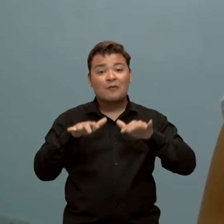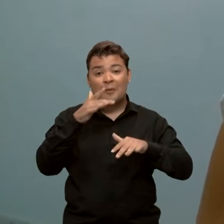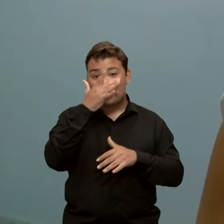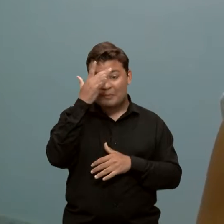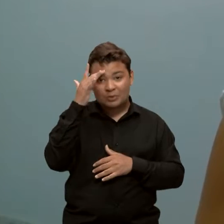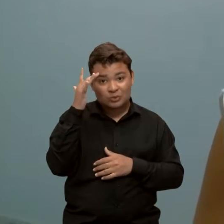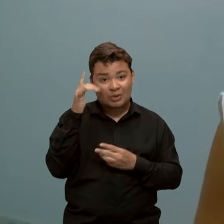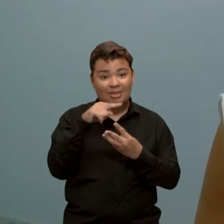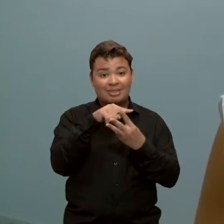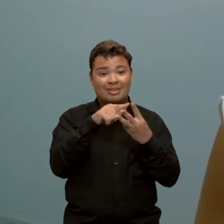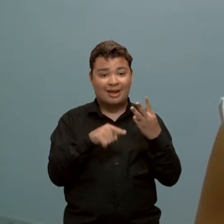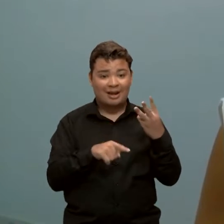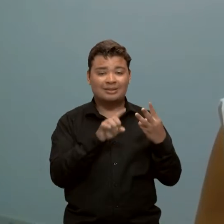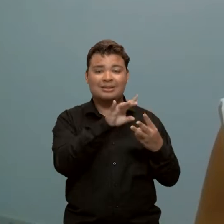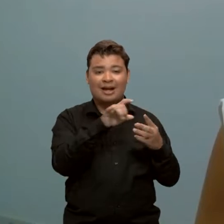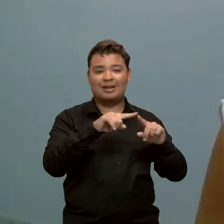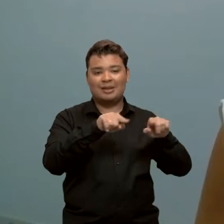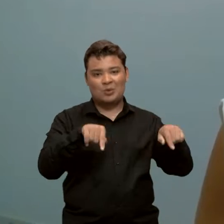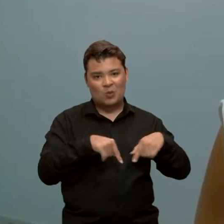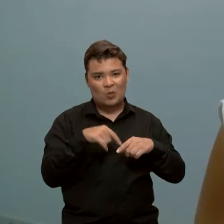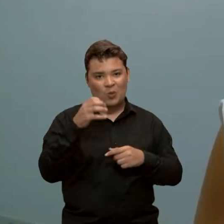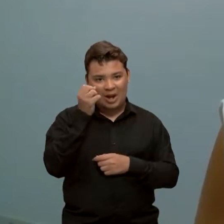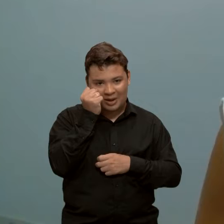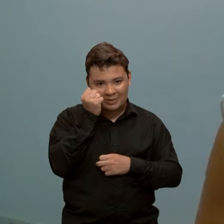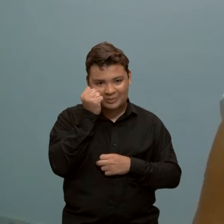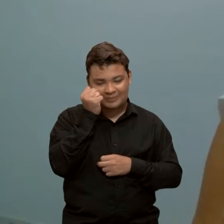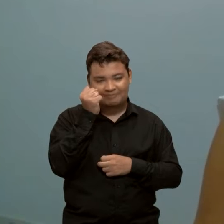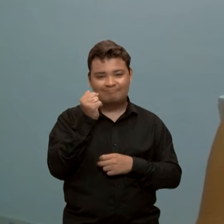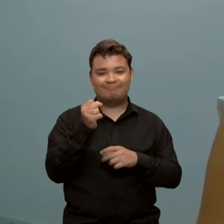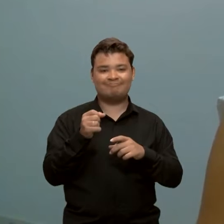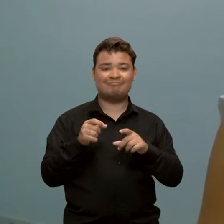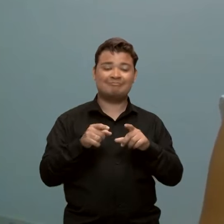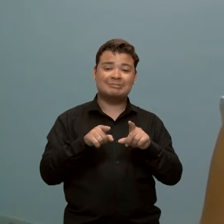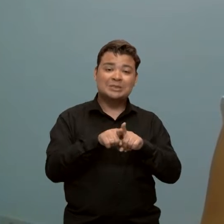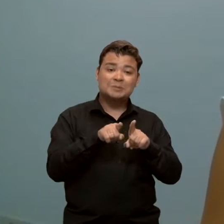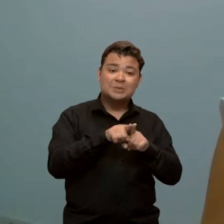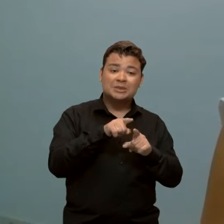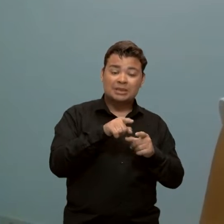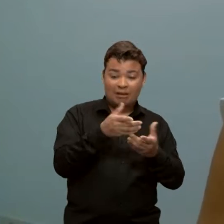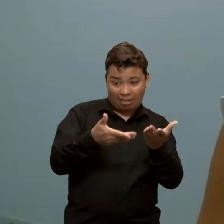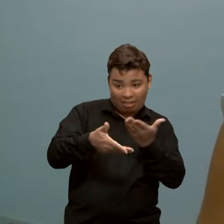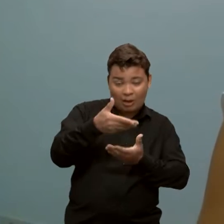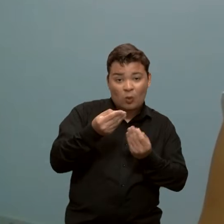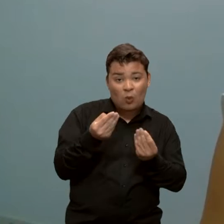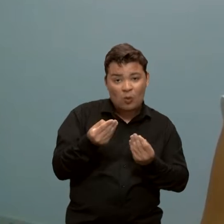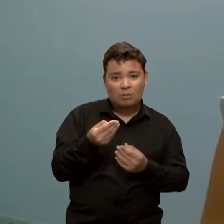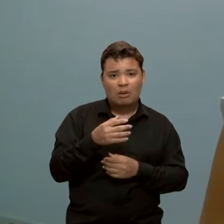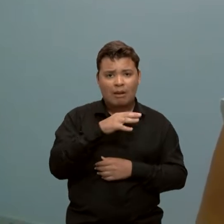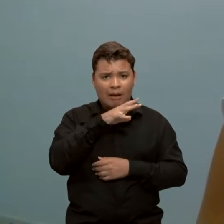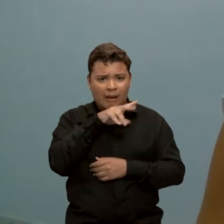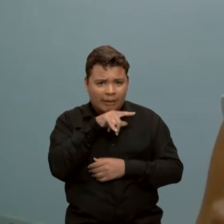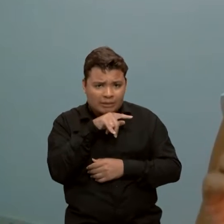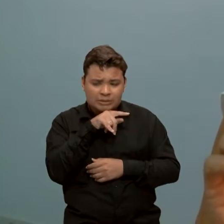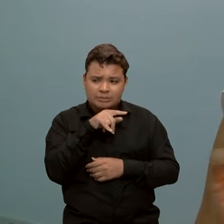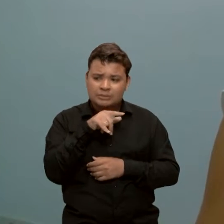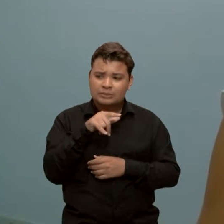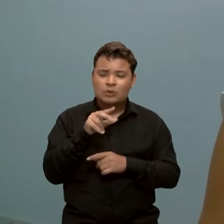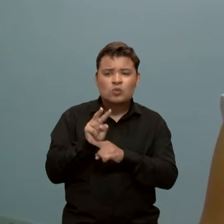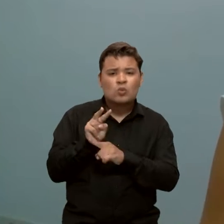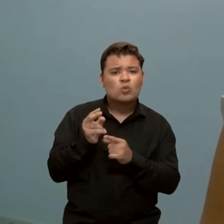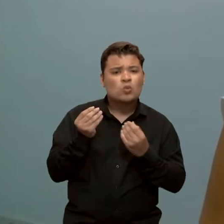por quarto. O cuidado desses animais, se ele vai ser castrado,